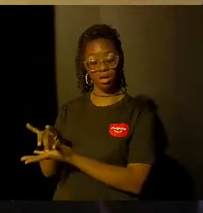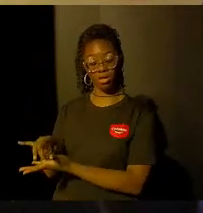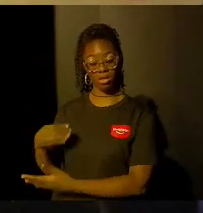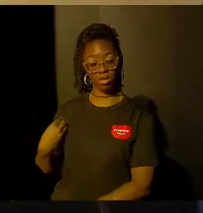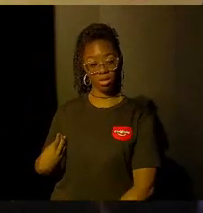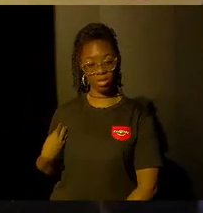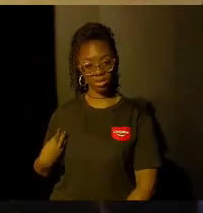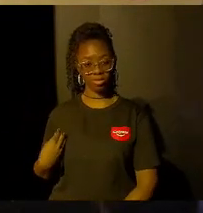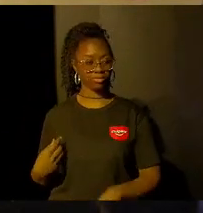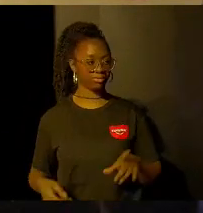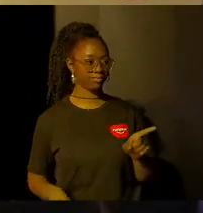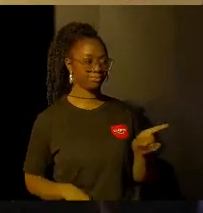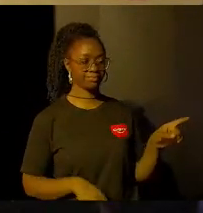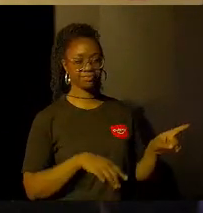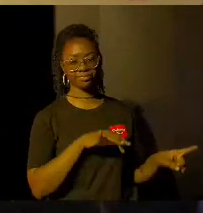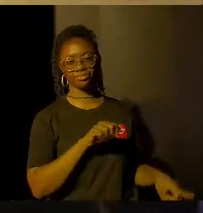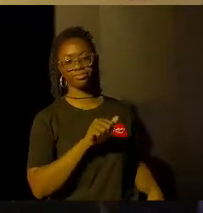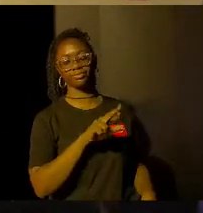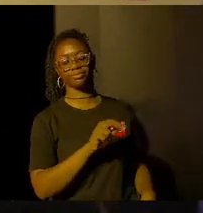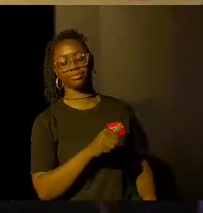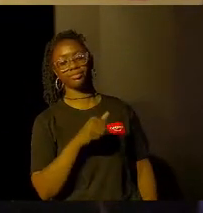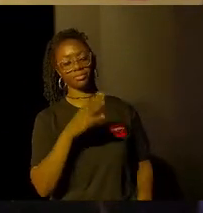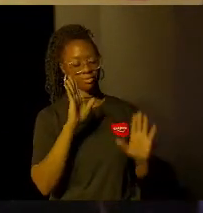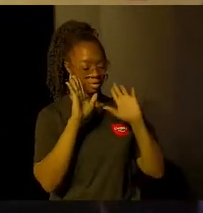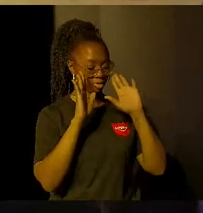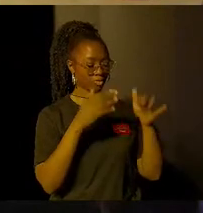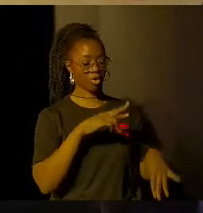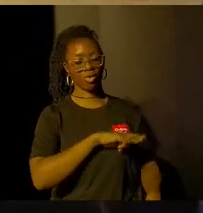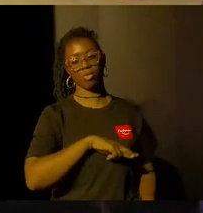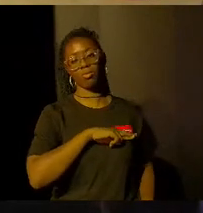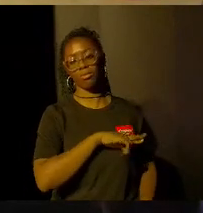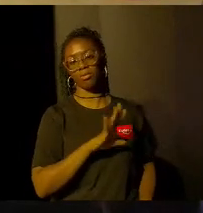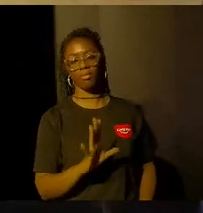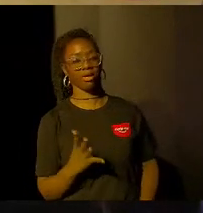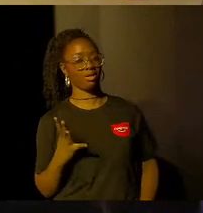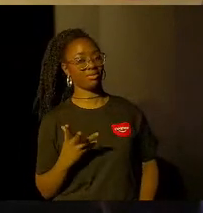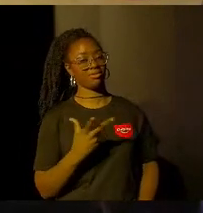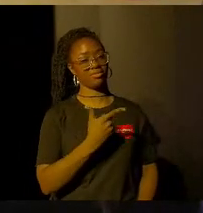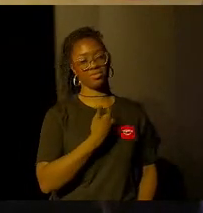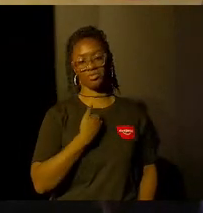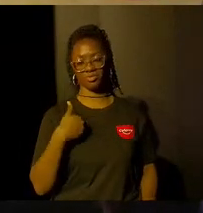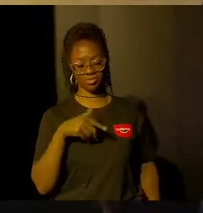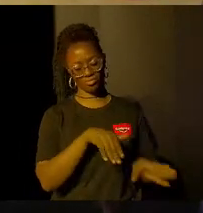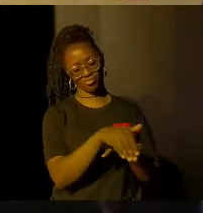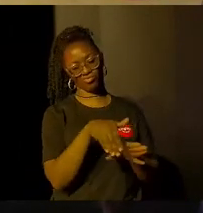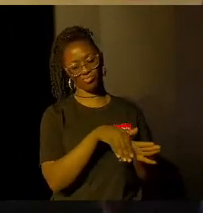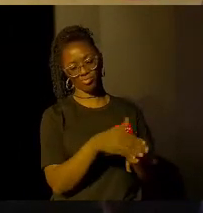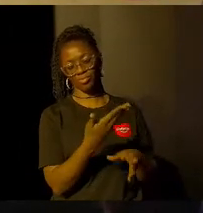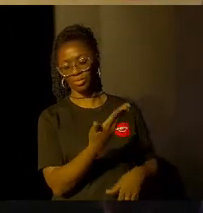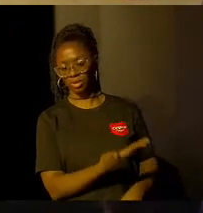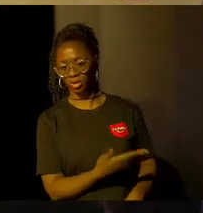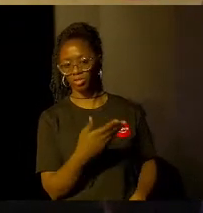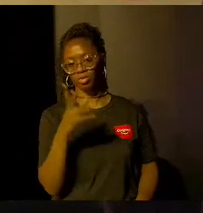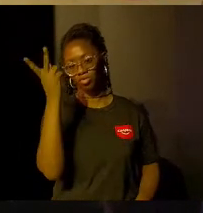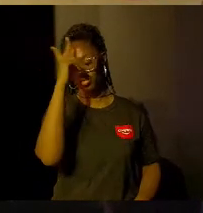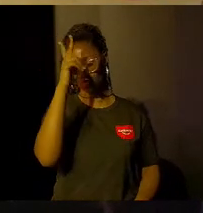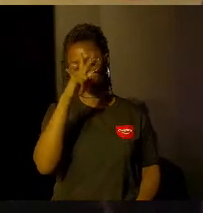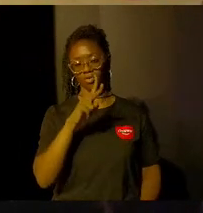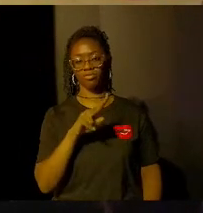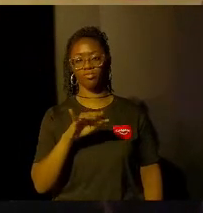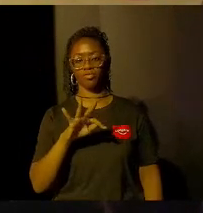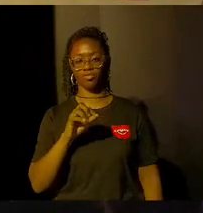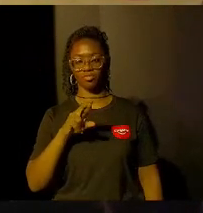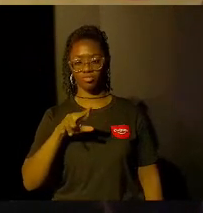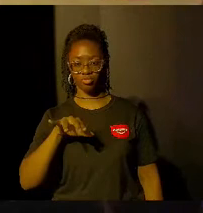a Iara tem um romance maravilhoso que eu recomendo muito que é a história da Vitória que